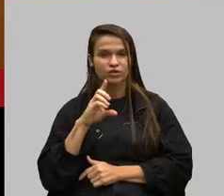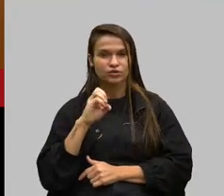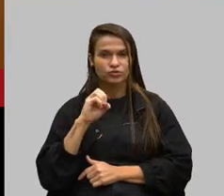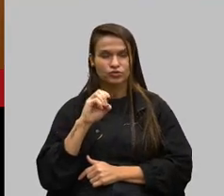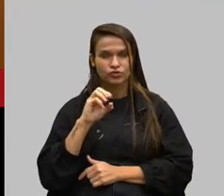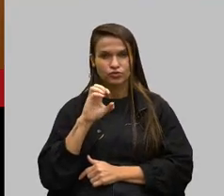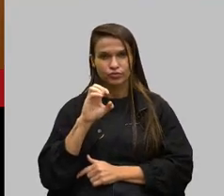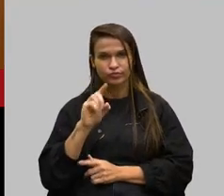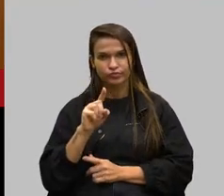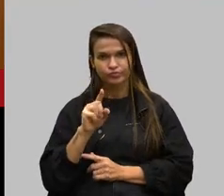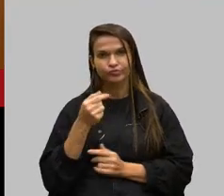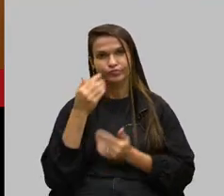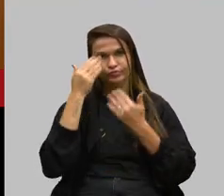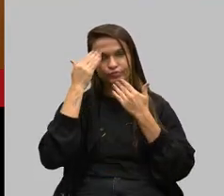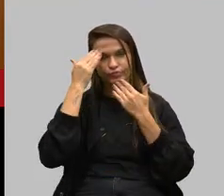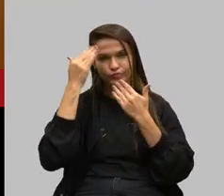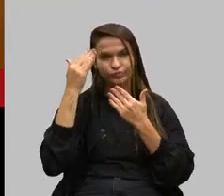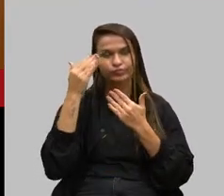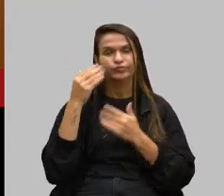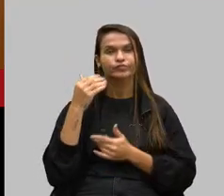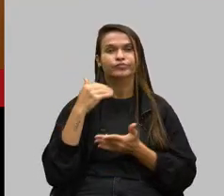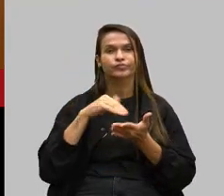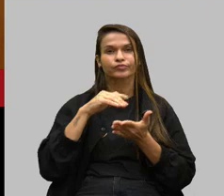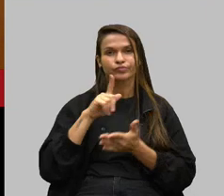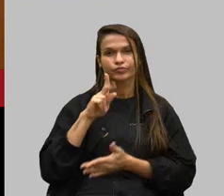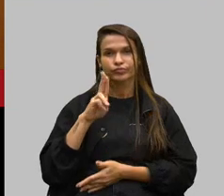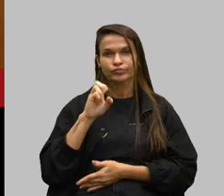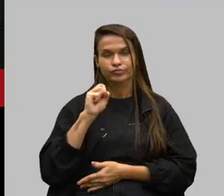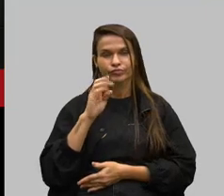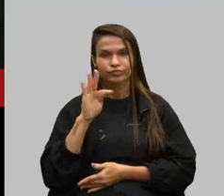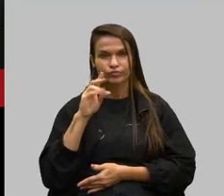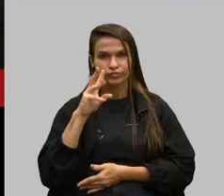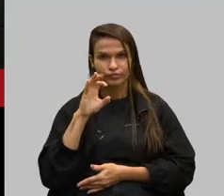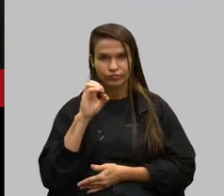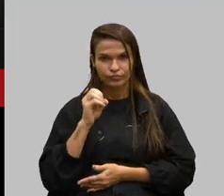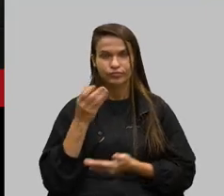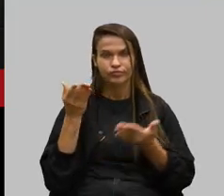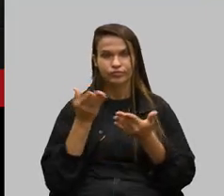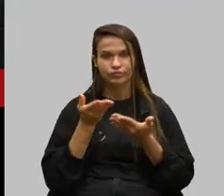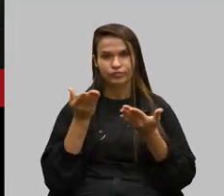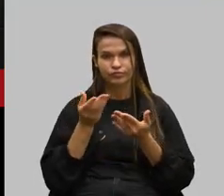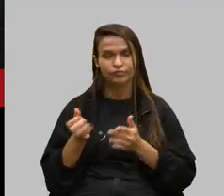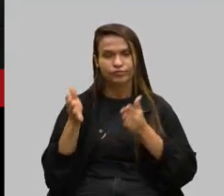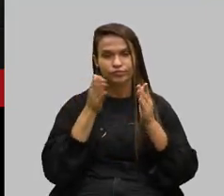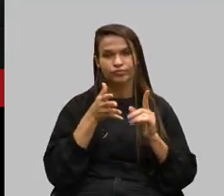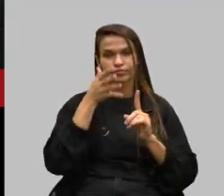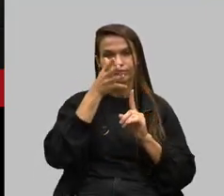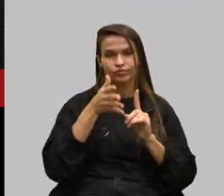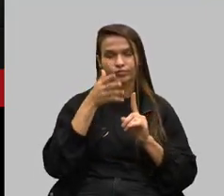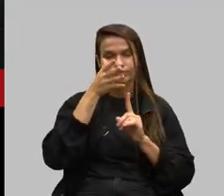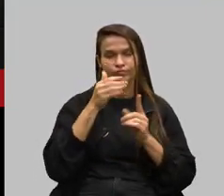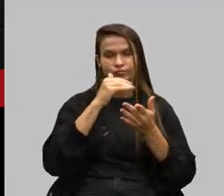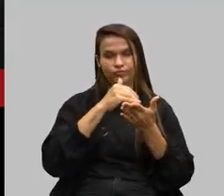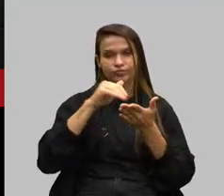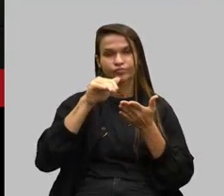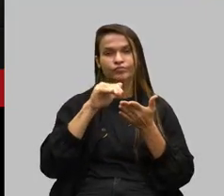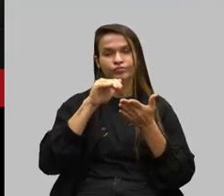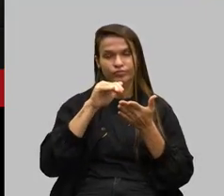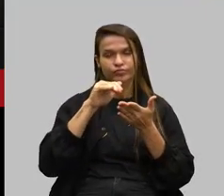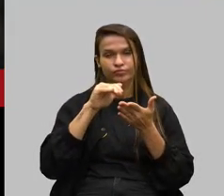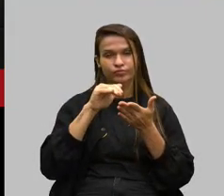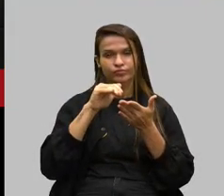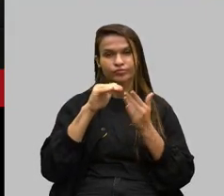secretário Gustavo Valadares passo a palavra ao Excelentíssimo Senhor secretário de estado da casa